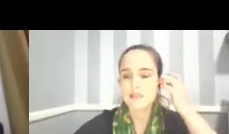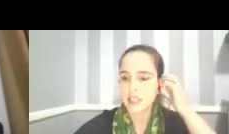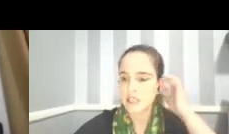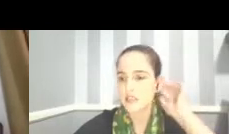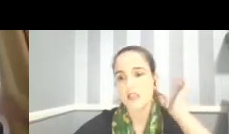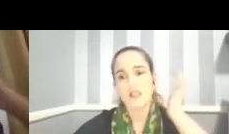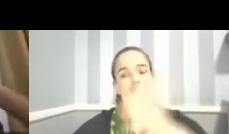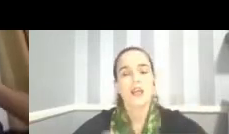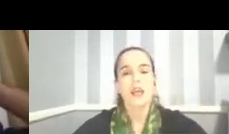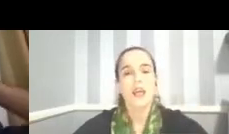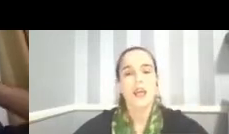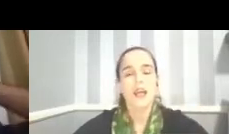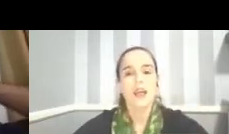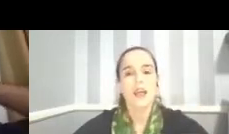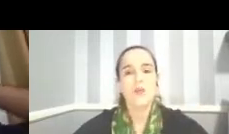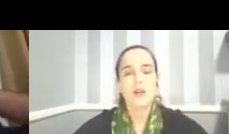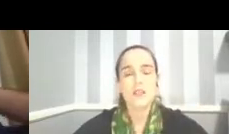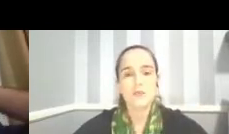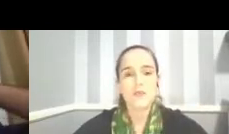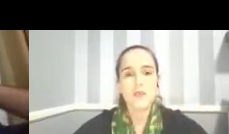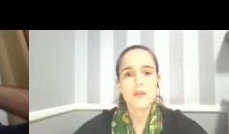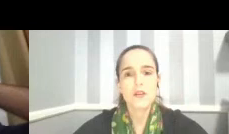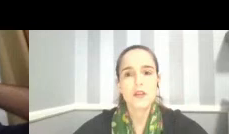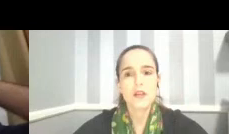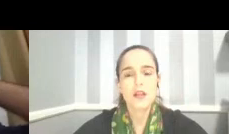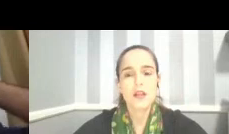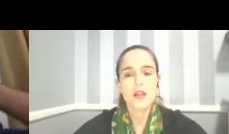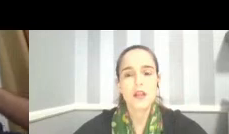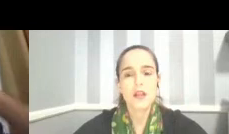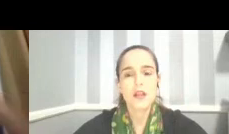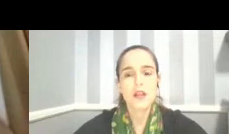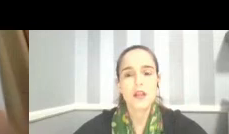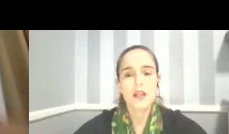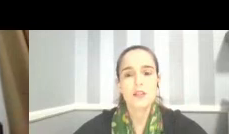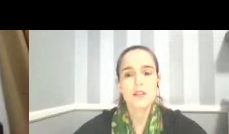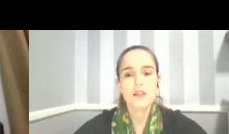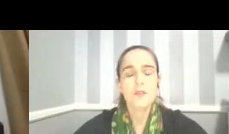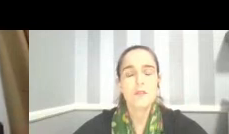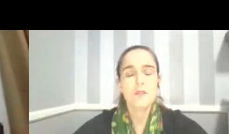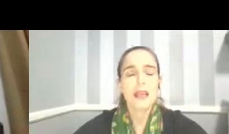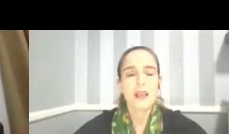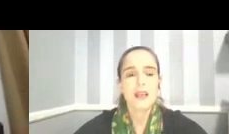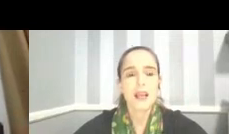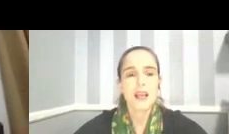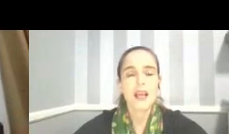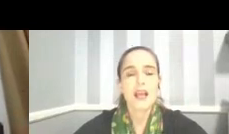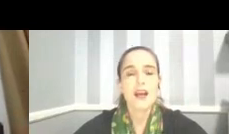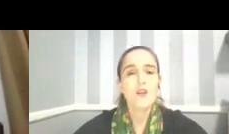um de cada vez. Sal que Lucas, mexe com essas coisas aí com o baleado. Fala, Sal. É o que, cara?